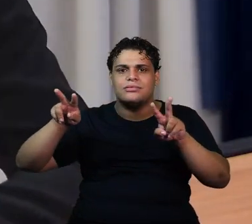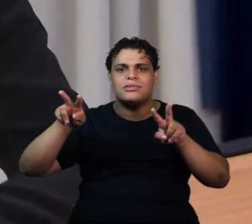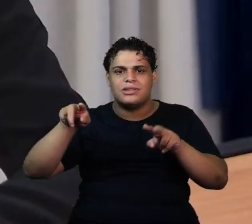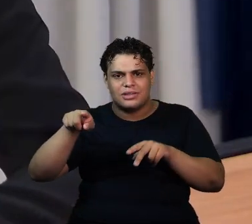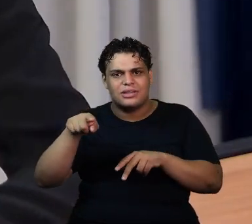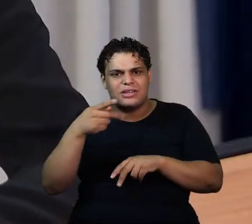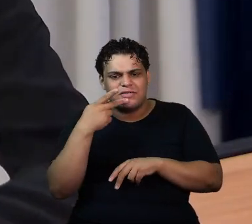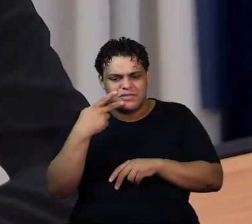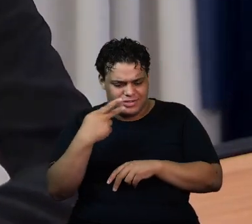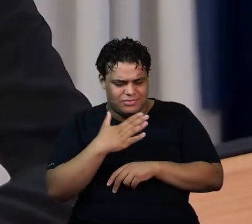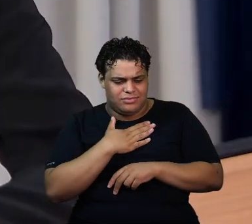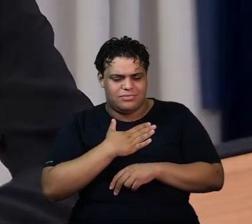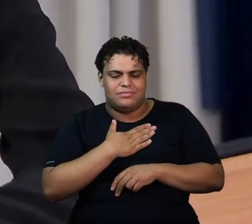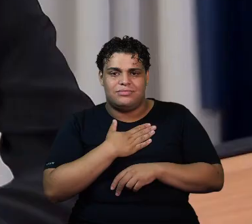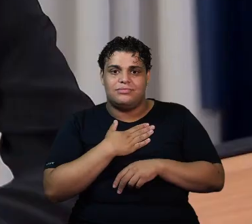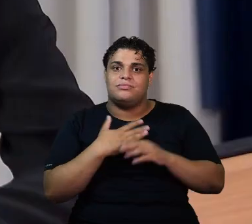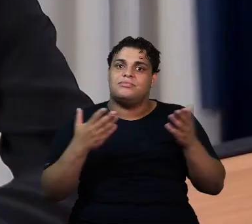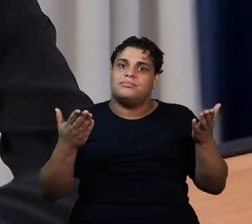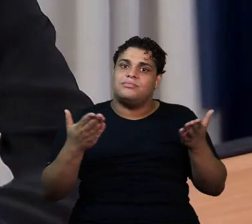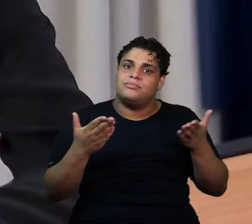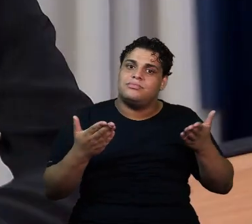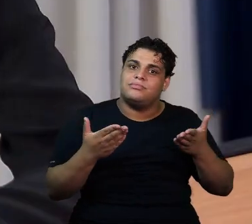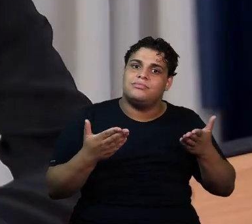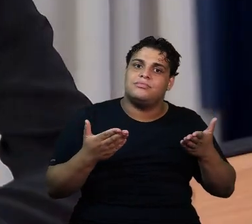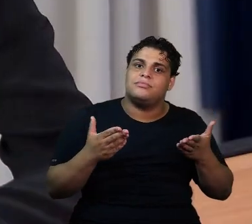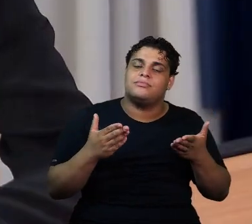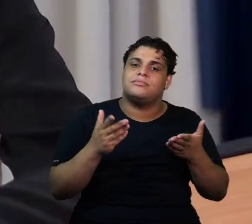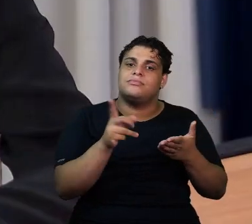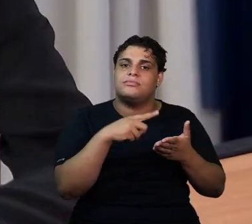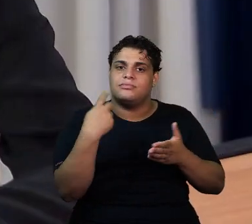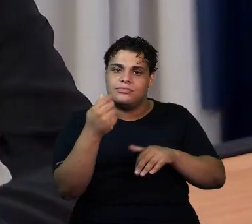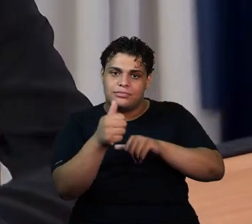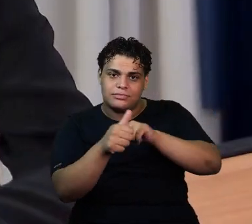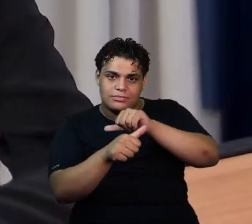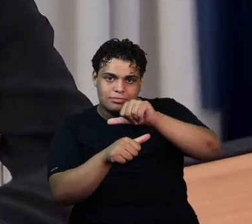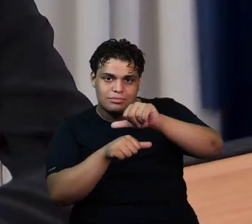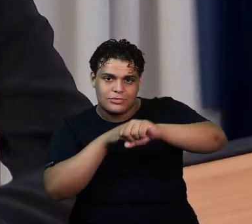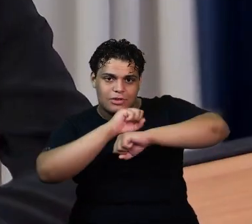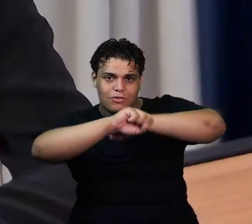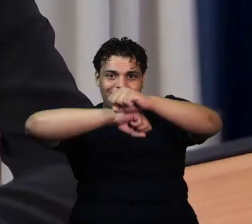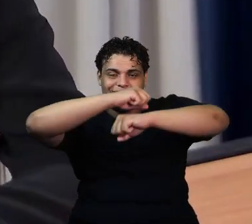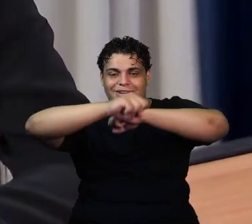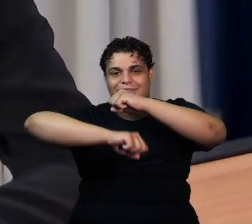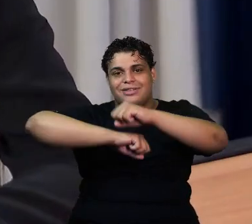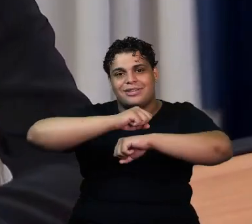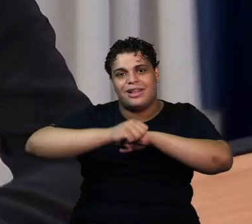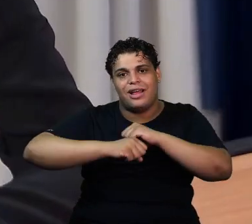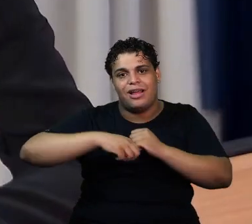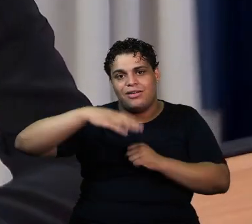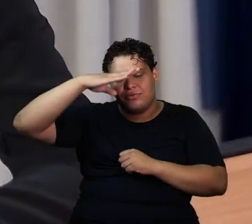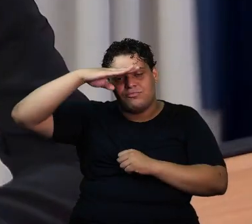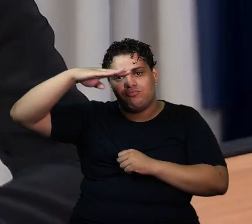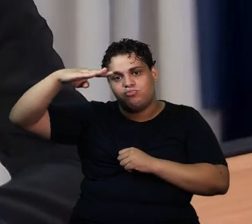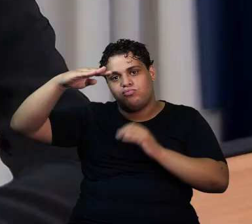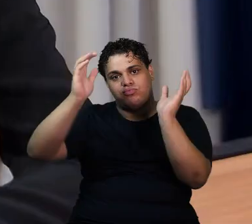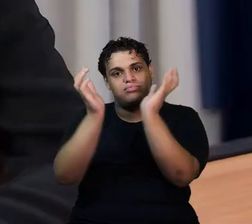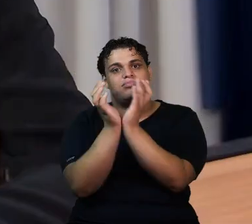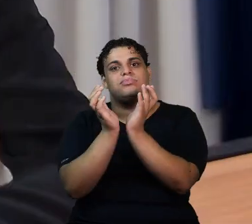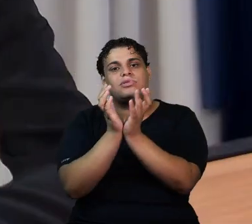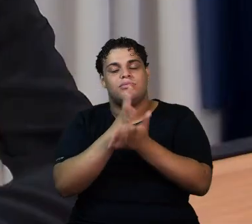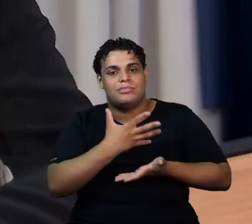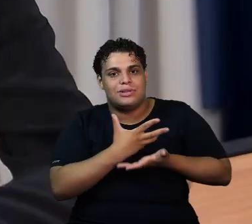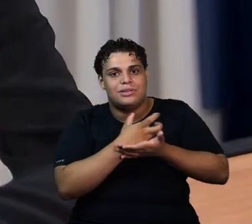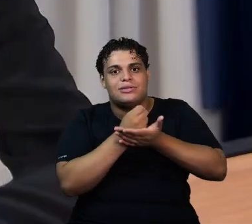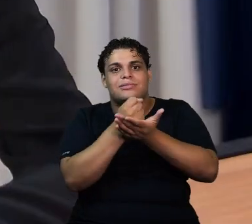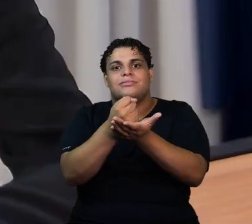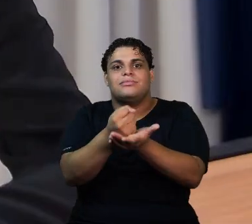falando comigo. Então, nós vamos organizar o exército de Azúlia para salvar o reino de